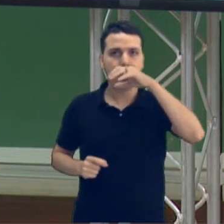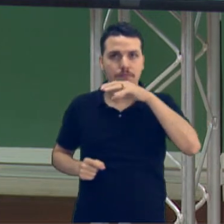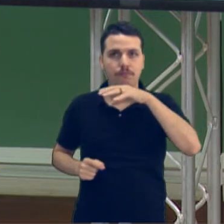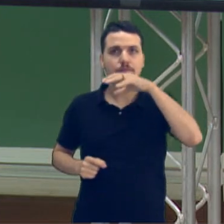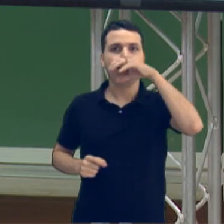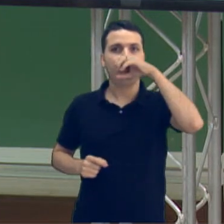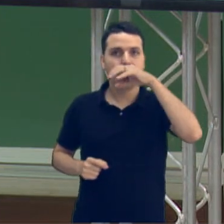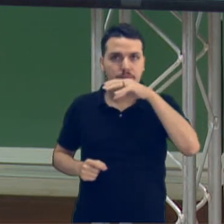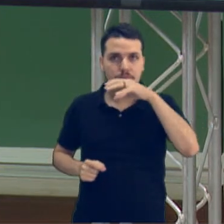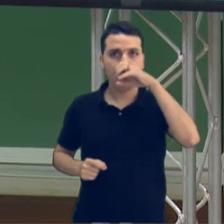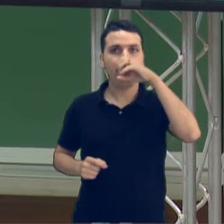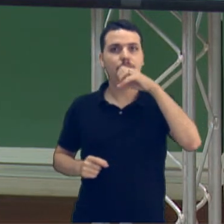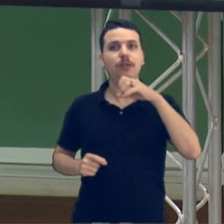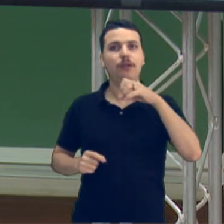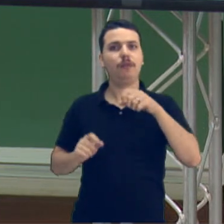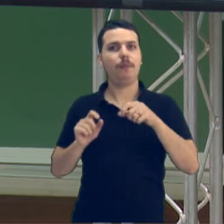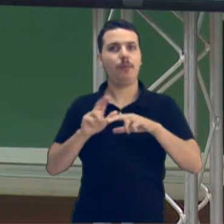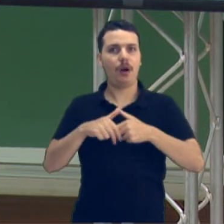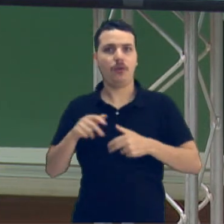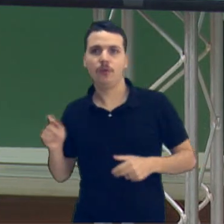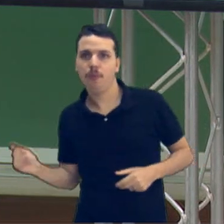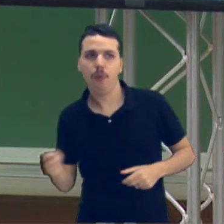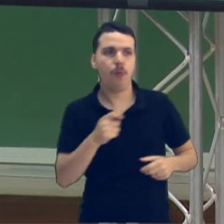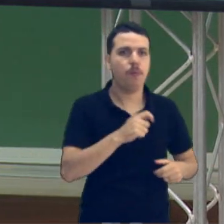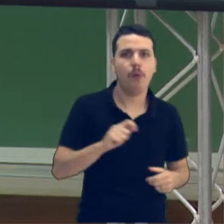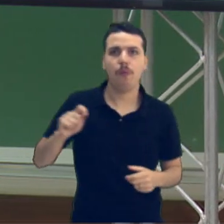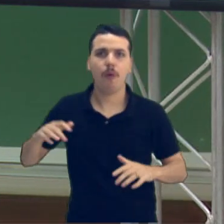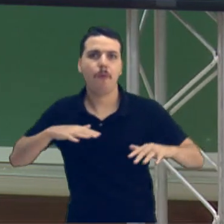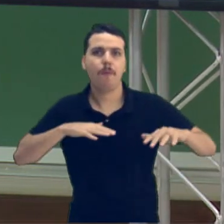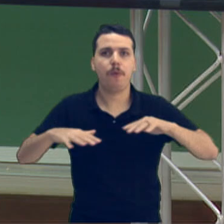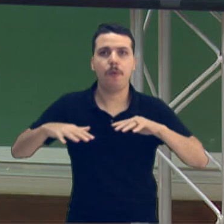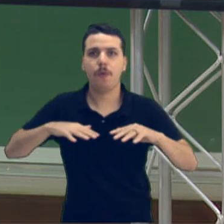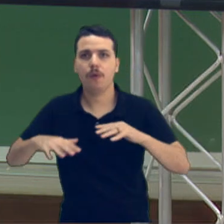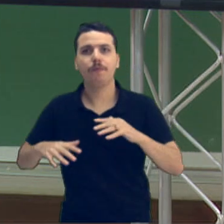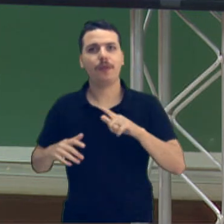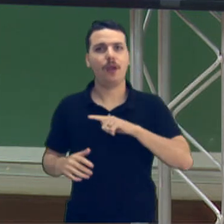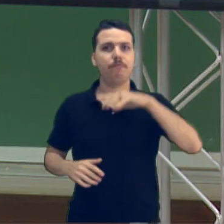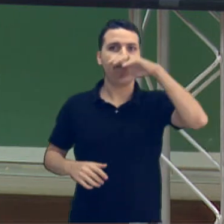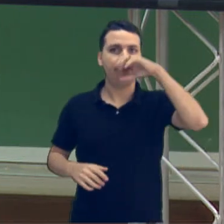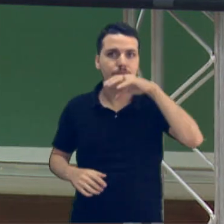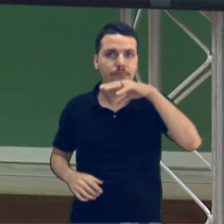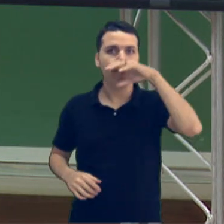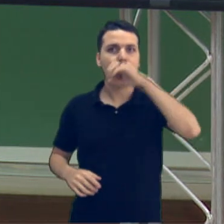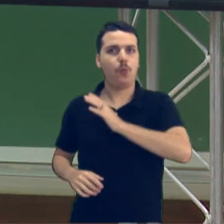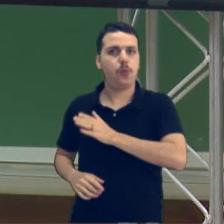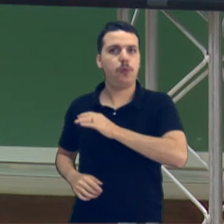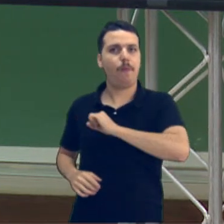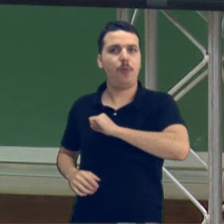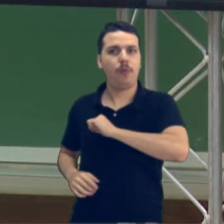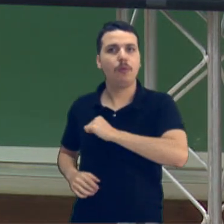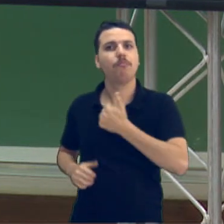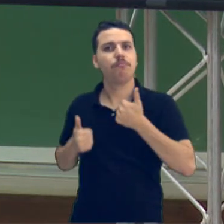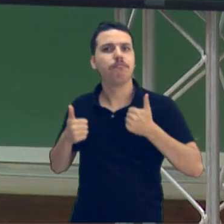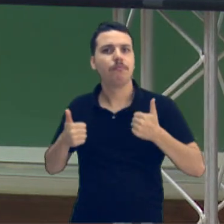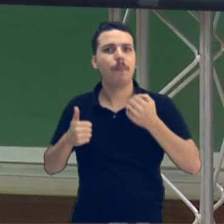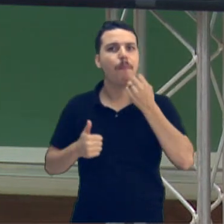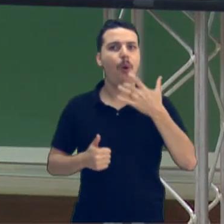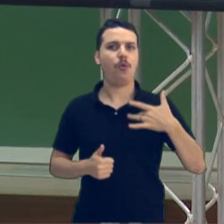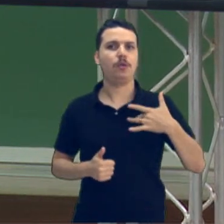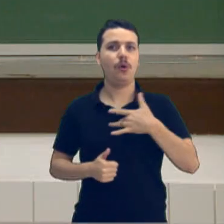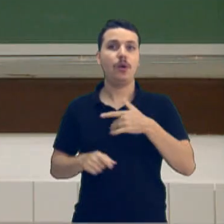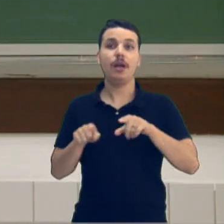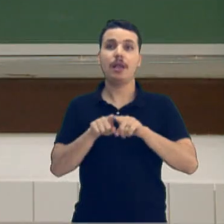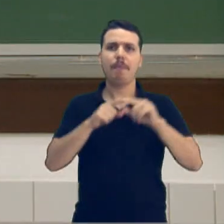do fôlego, né? Também trabalha essa questão do raciocínio, do tempo de reação,